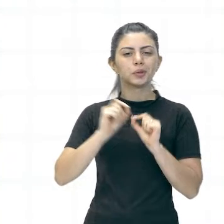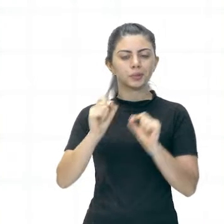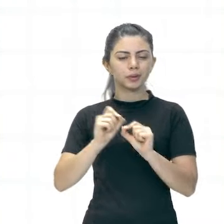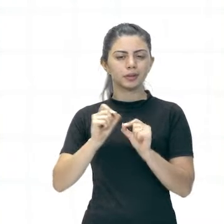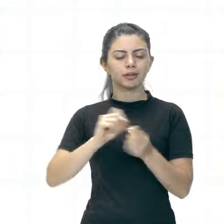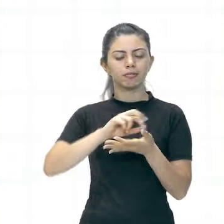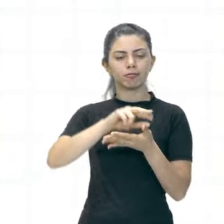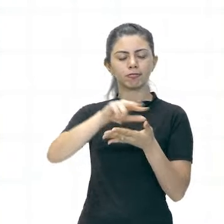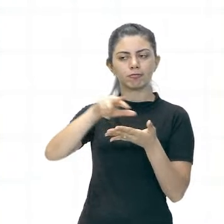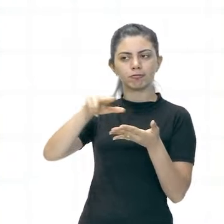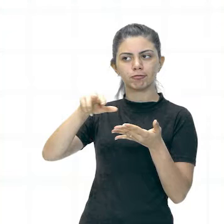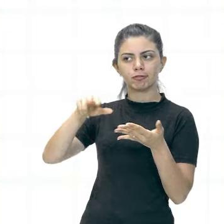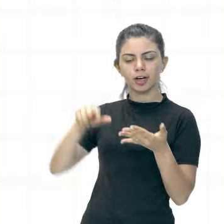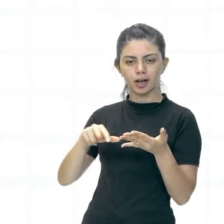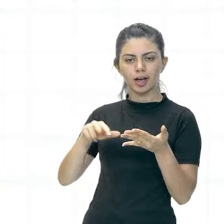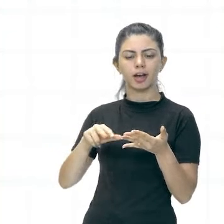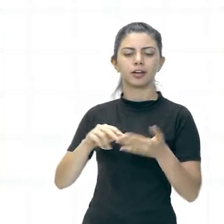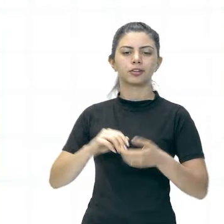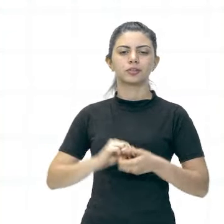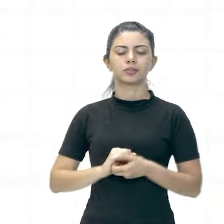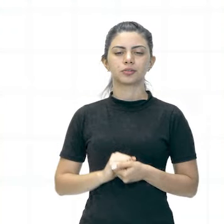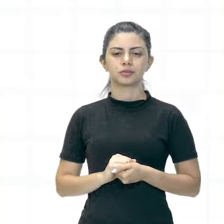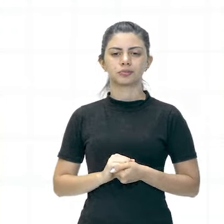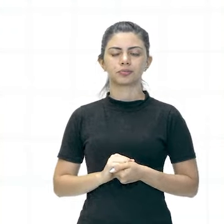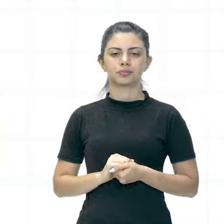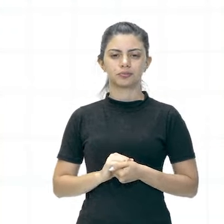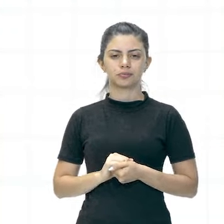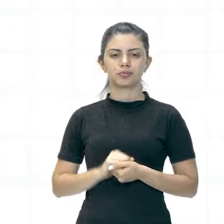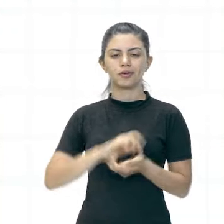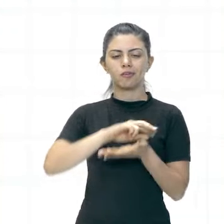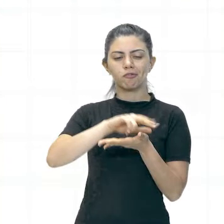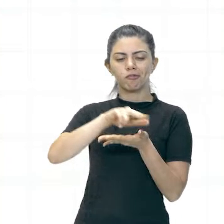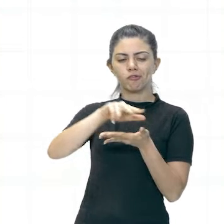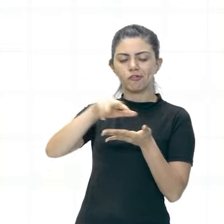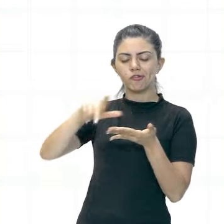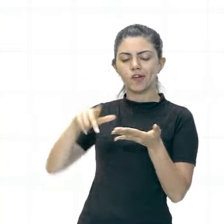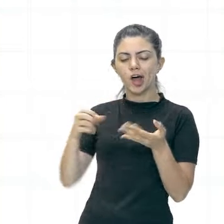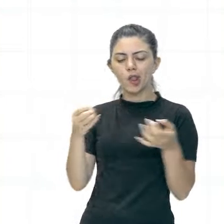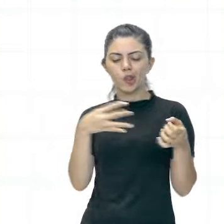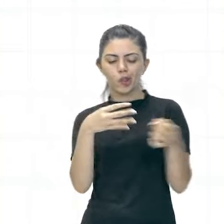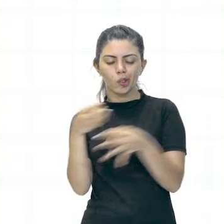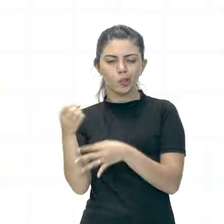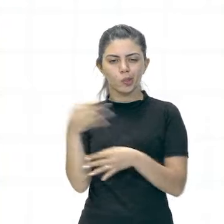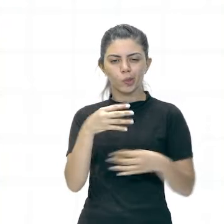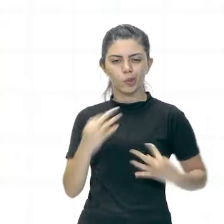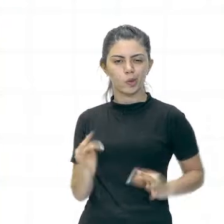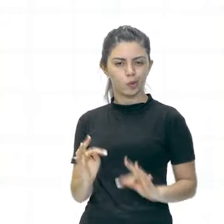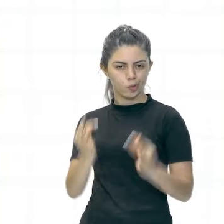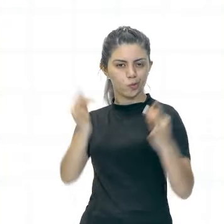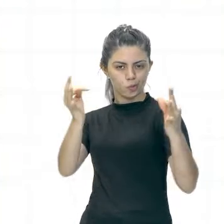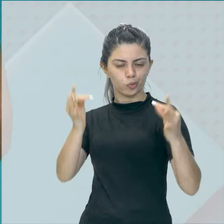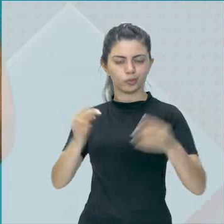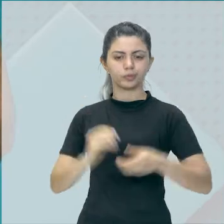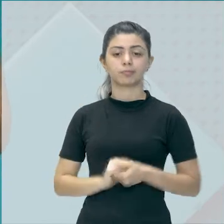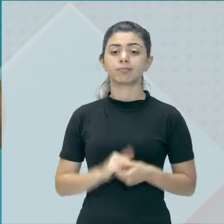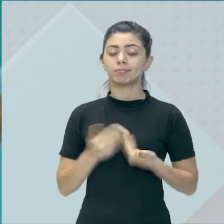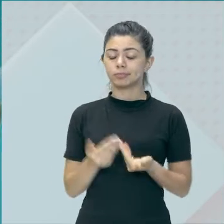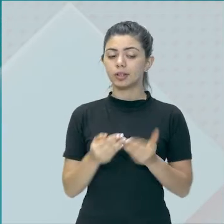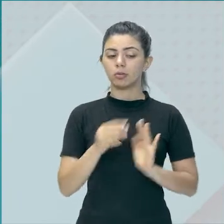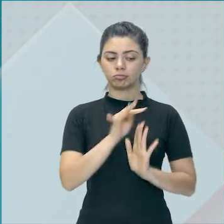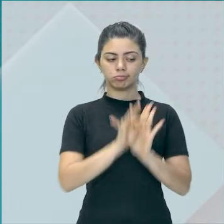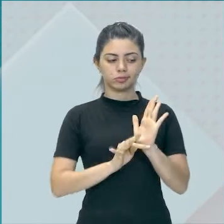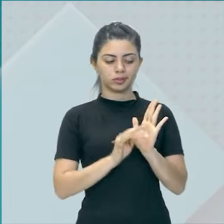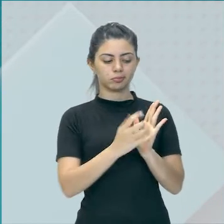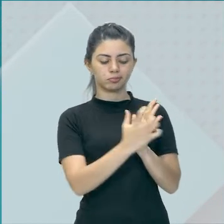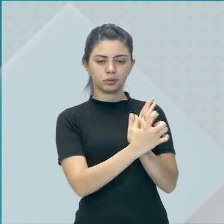e ficaram sabendo de vários tipos de novas tecnologias. Então, essa é a primeira parte, a gente vai